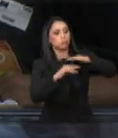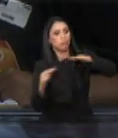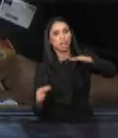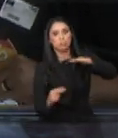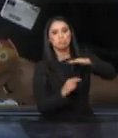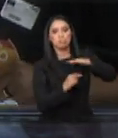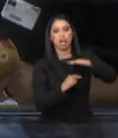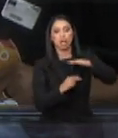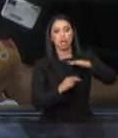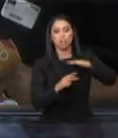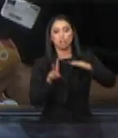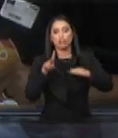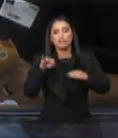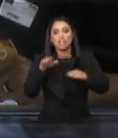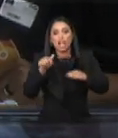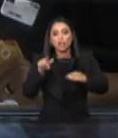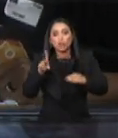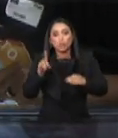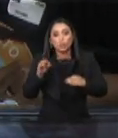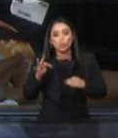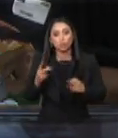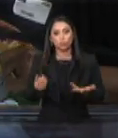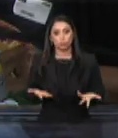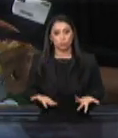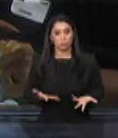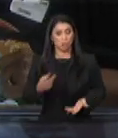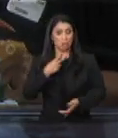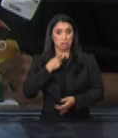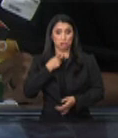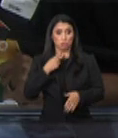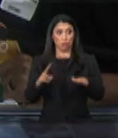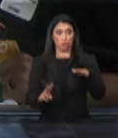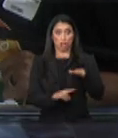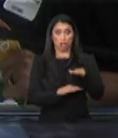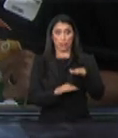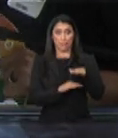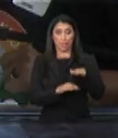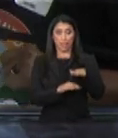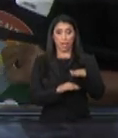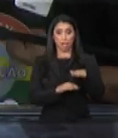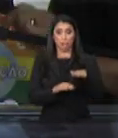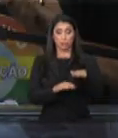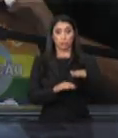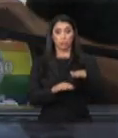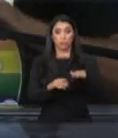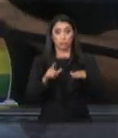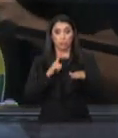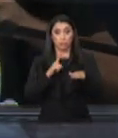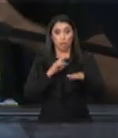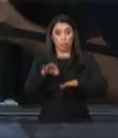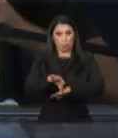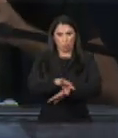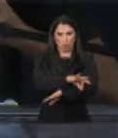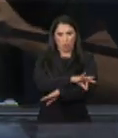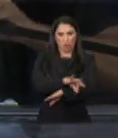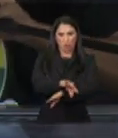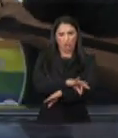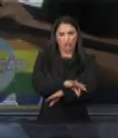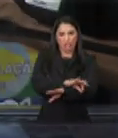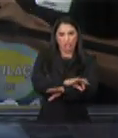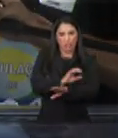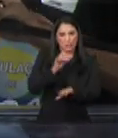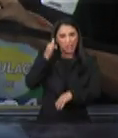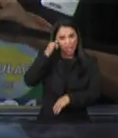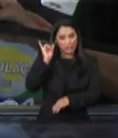os viadutos e muitas vezes não podem nem ficar lá embaixo Por causa da arquitetura hostil então